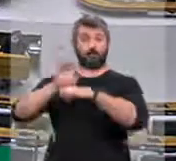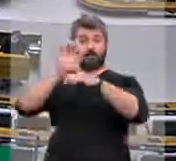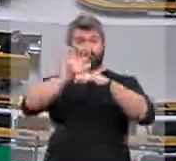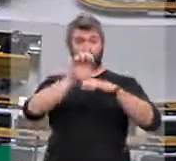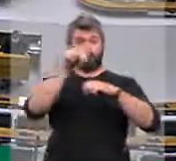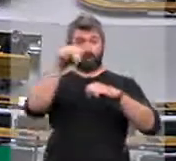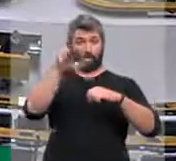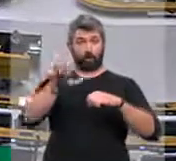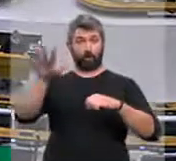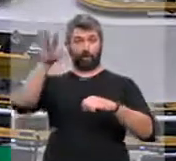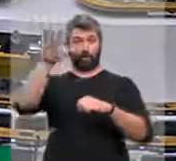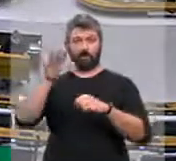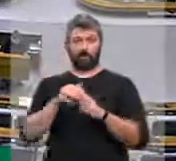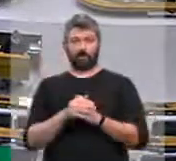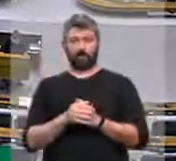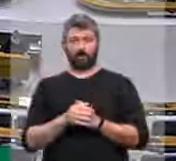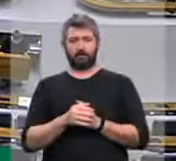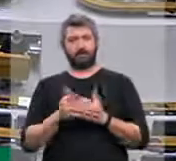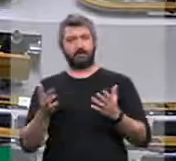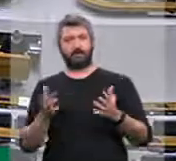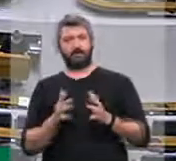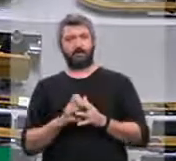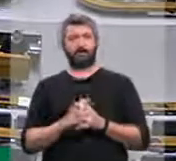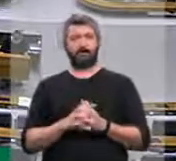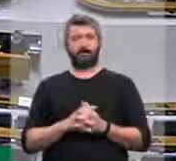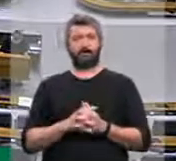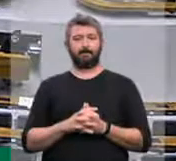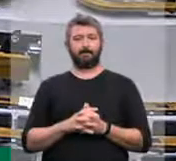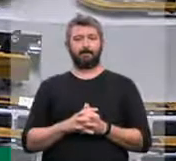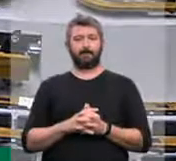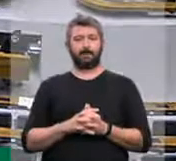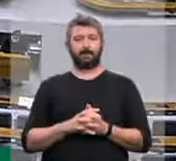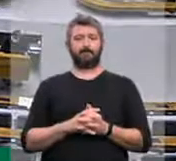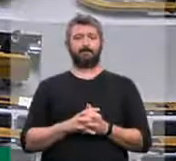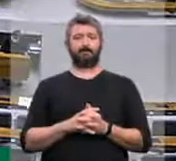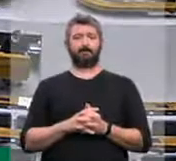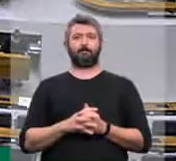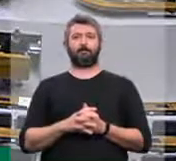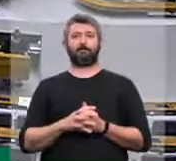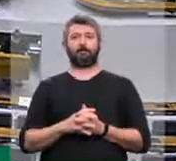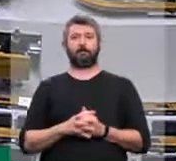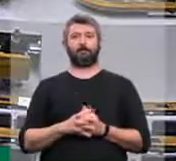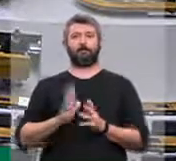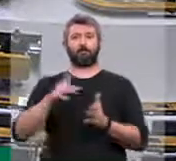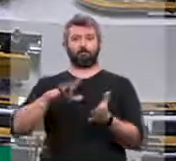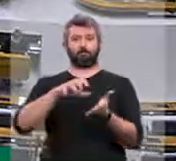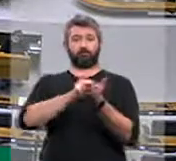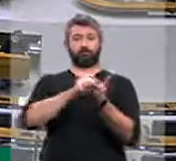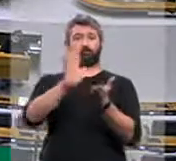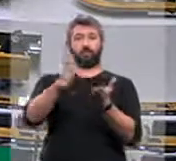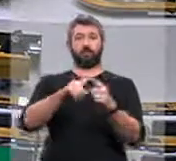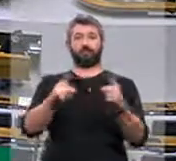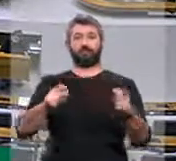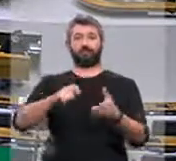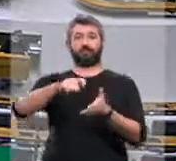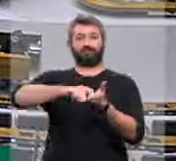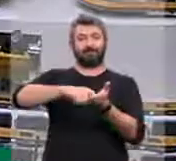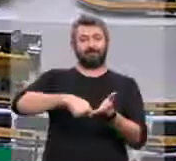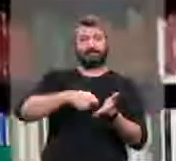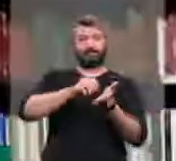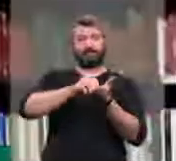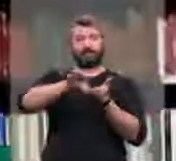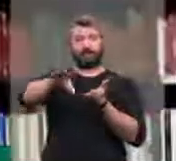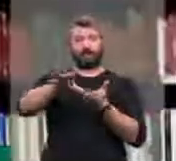do Nordeste, e preciso, já está autenticado, mas eu preciso assinar e